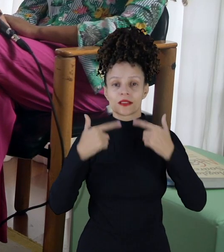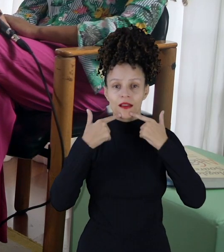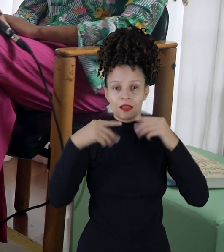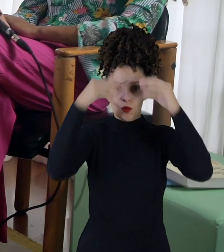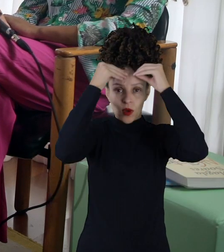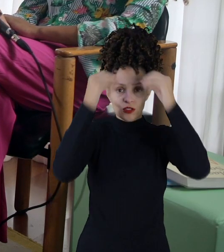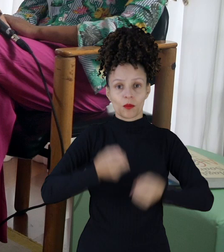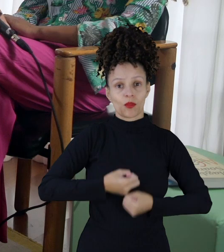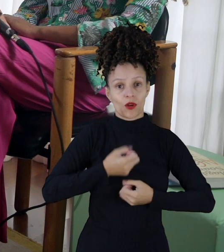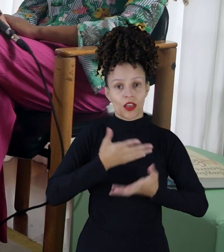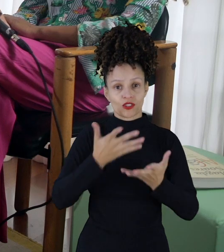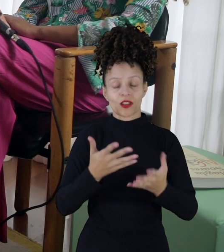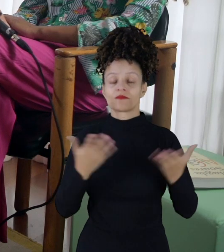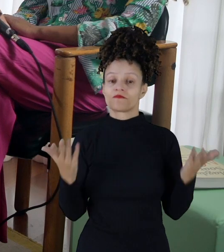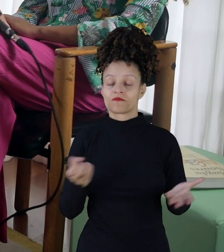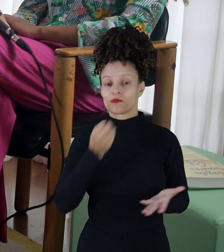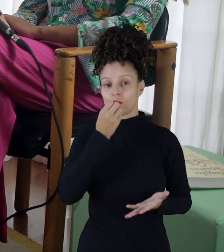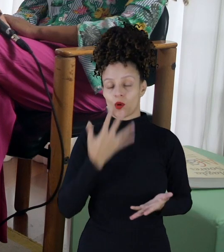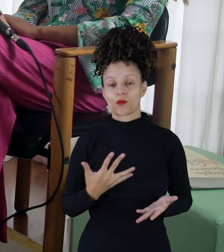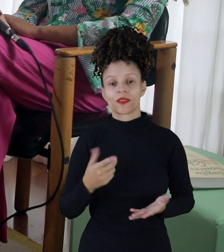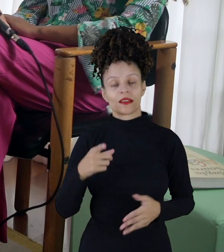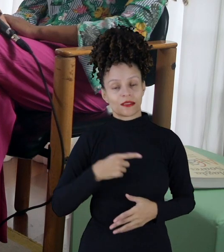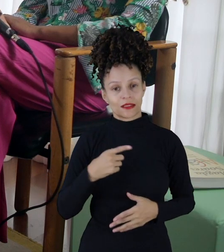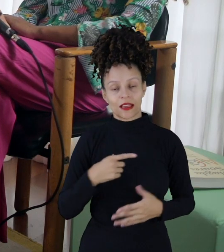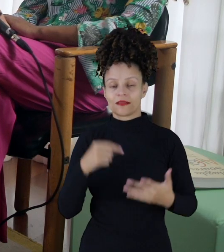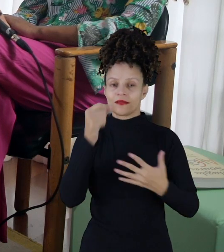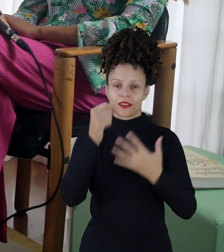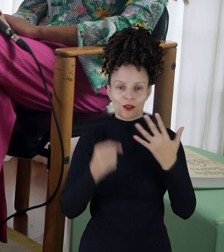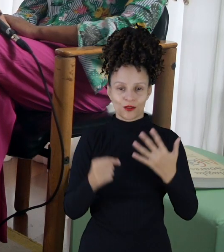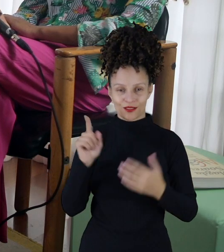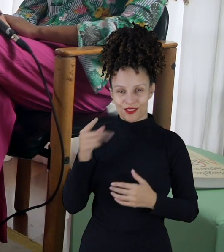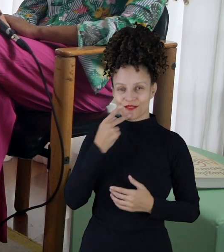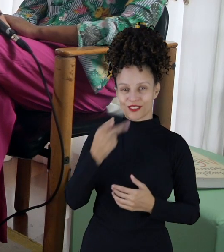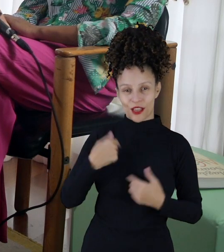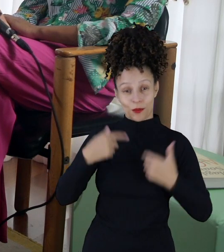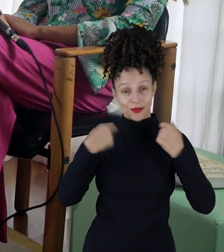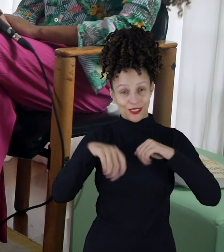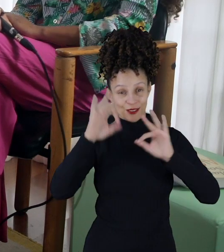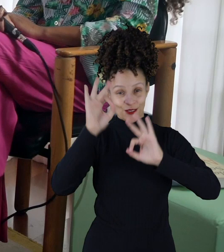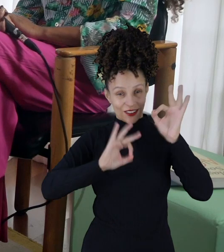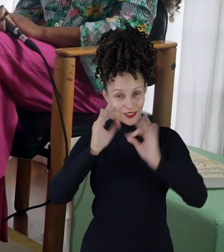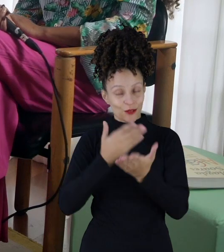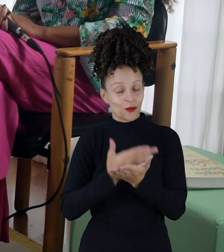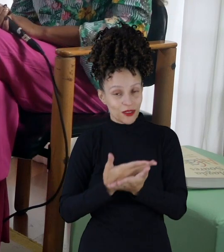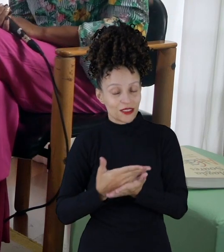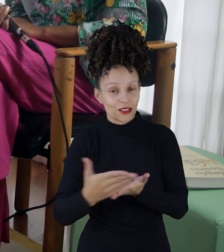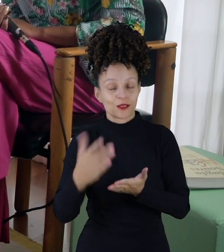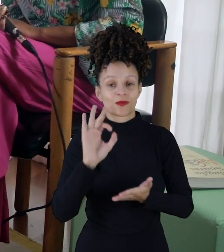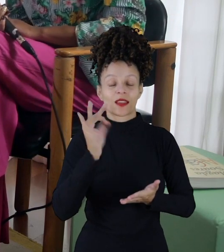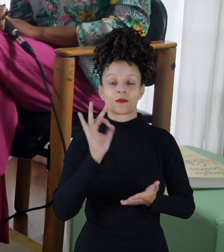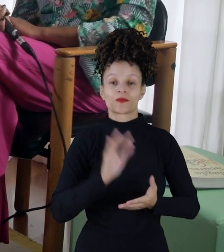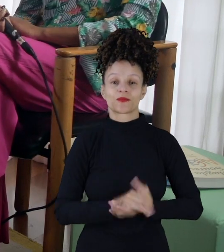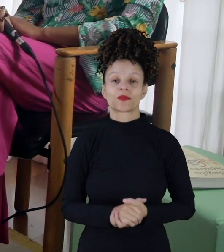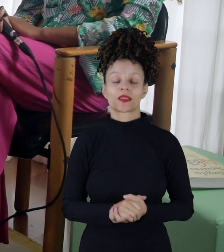à linguagem poética, bom, tem tanta coisa no que você disse que eu preciso organizar lá do comecinho,